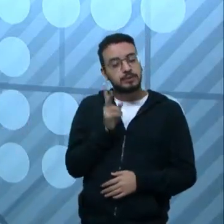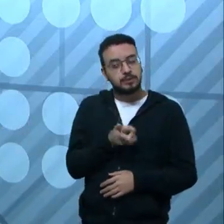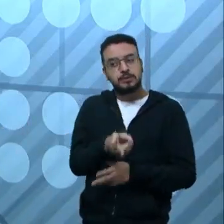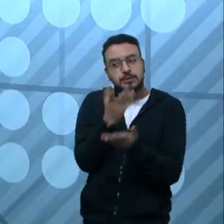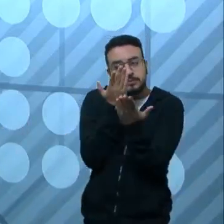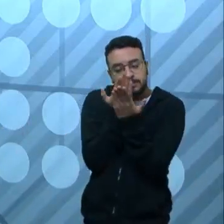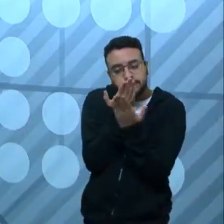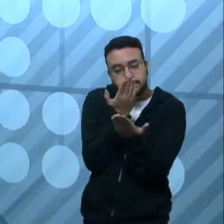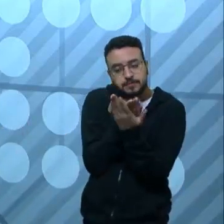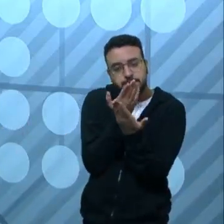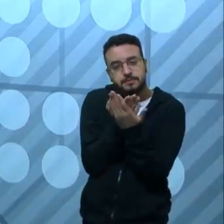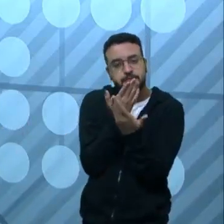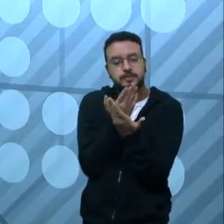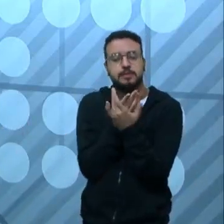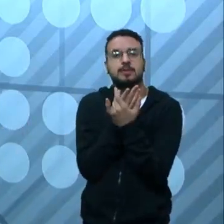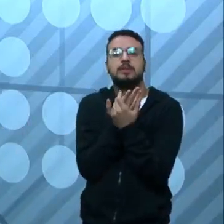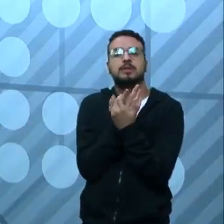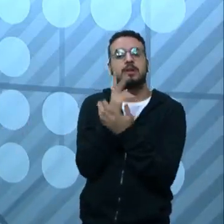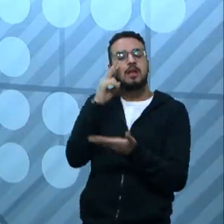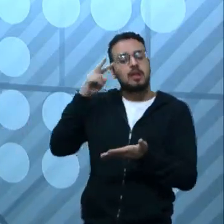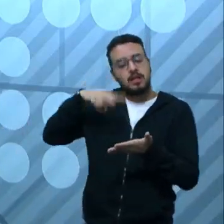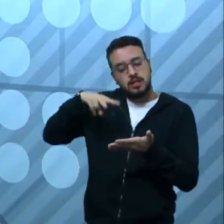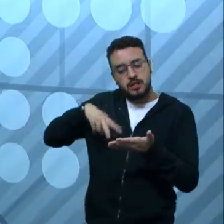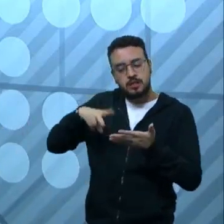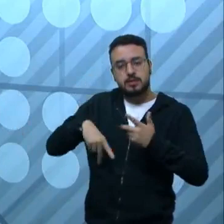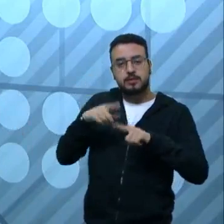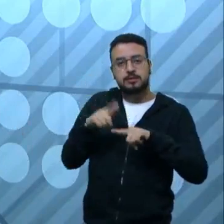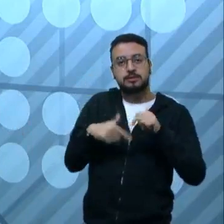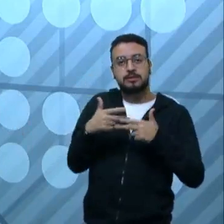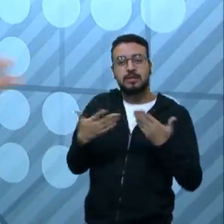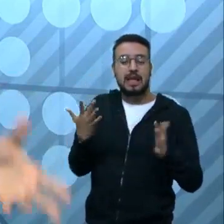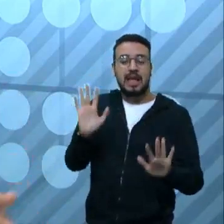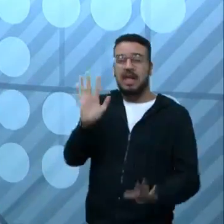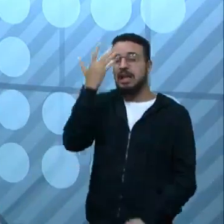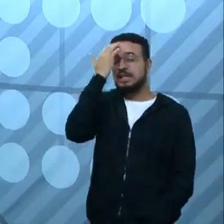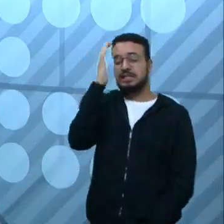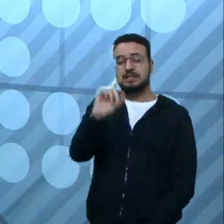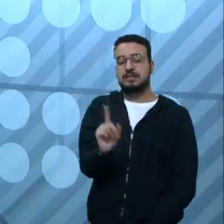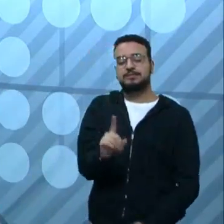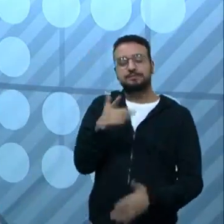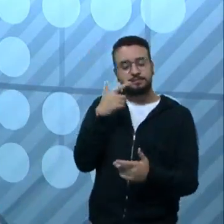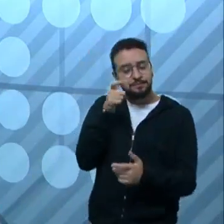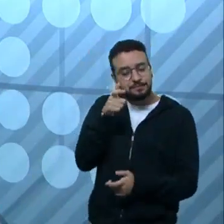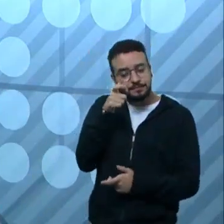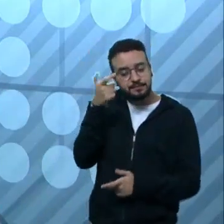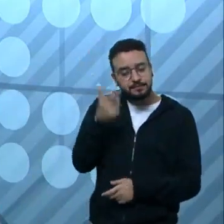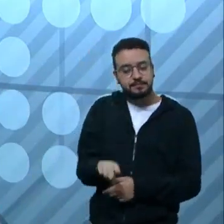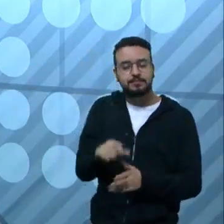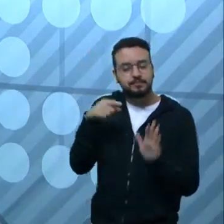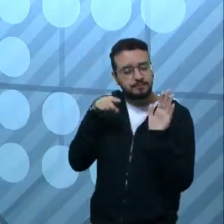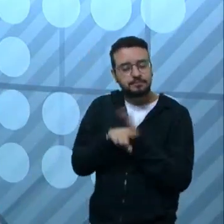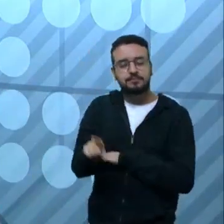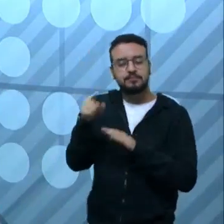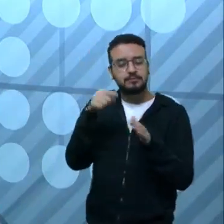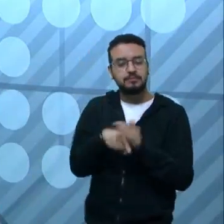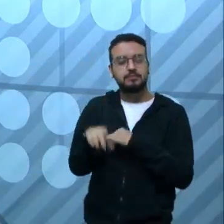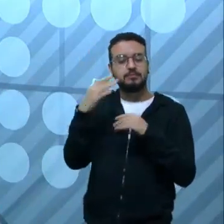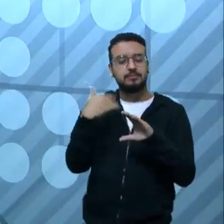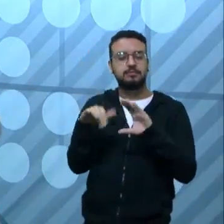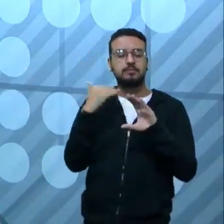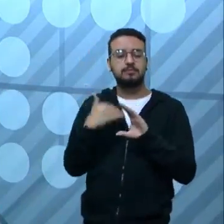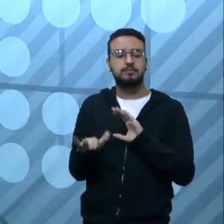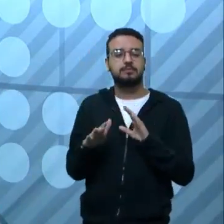seus estudos, lê o material, assiste a teleaula, não entendi, assiste de novo, manda sua pergunta, porque é importante que